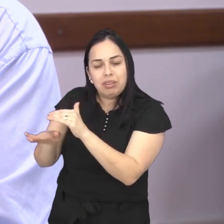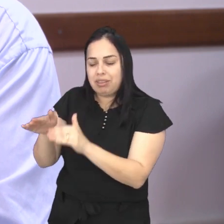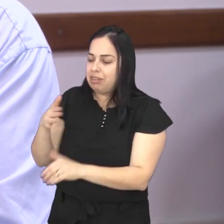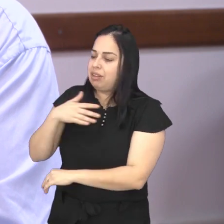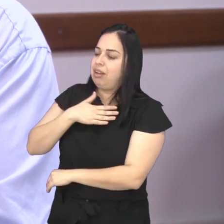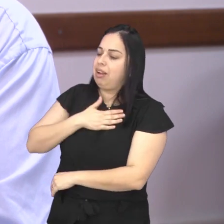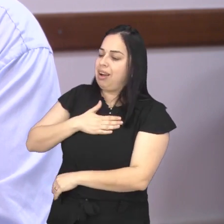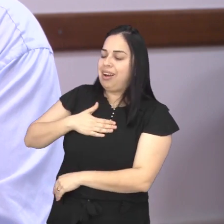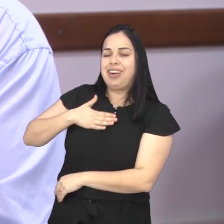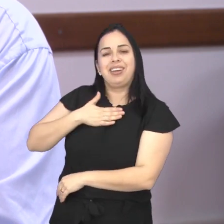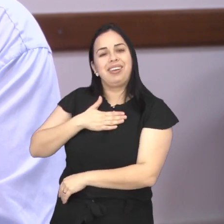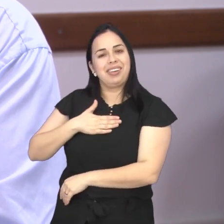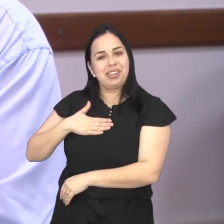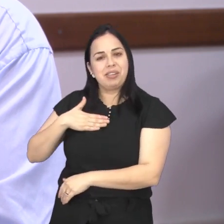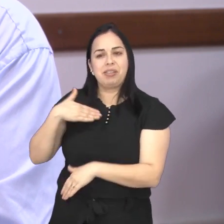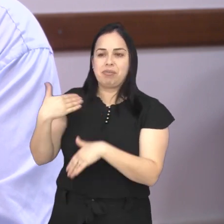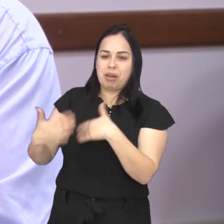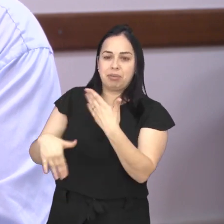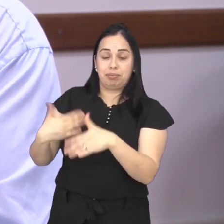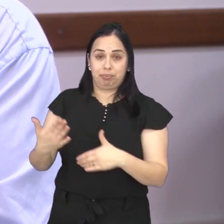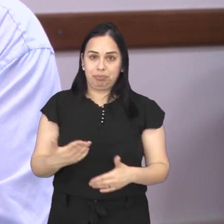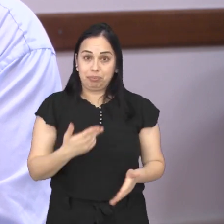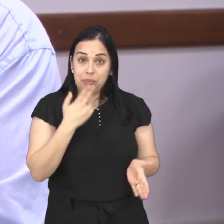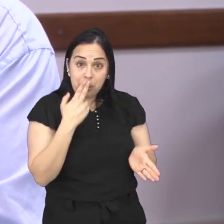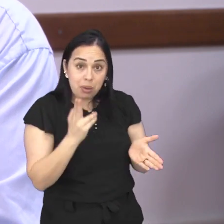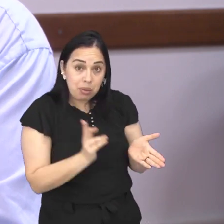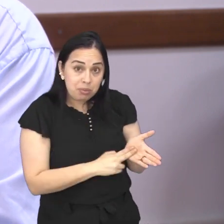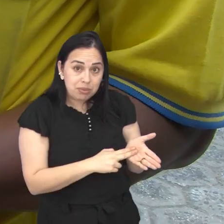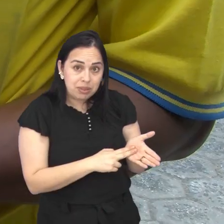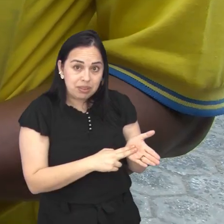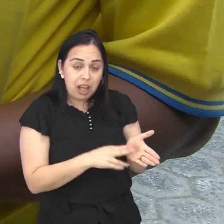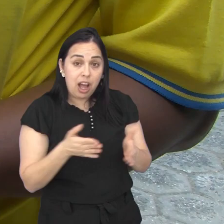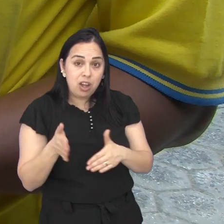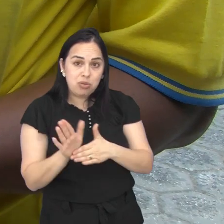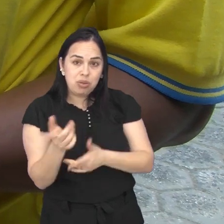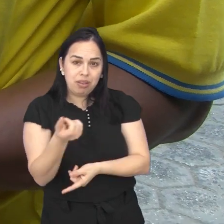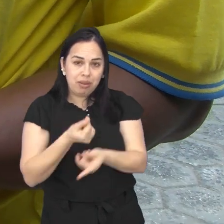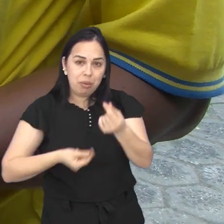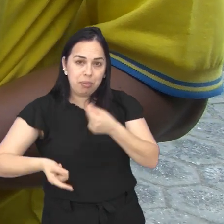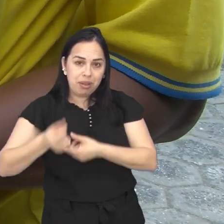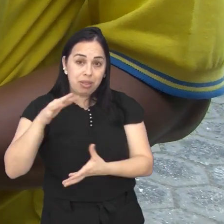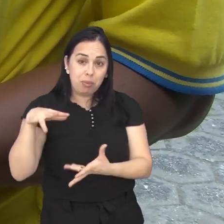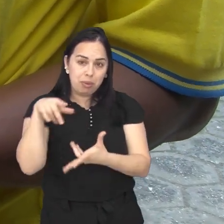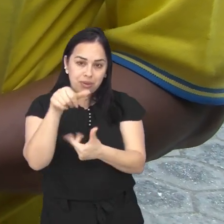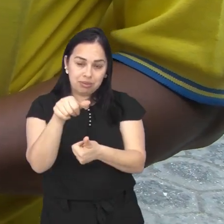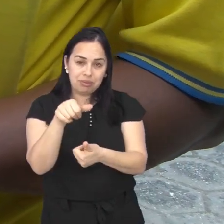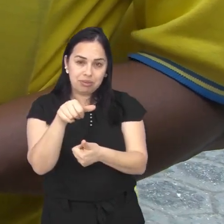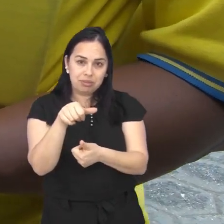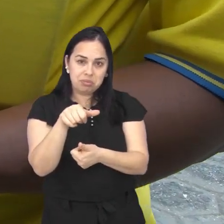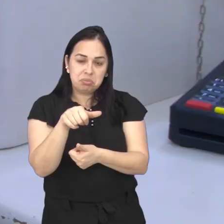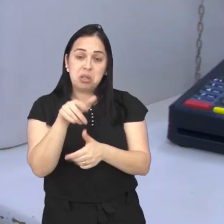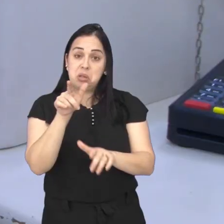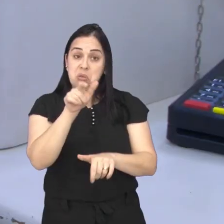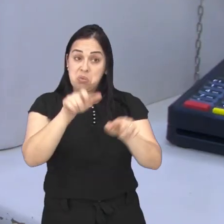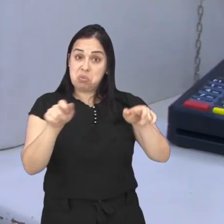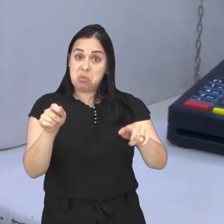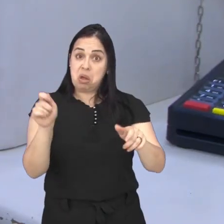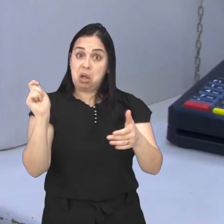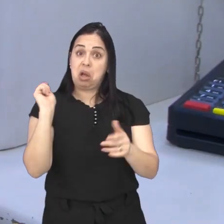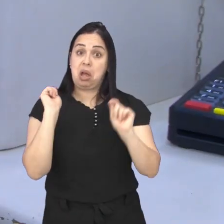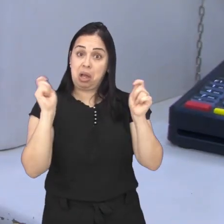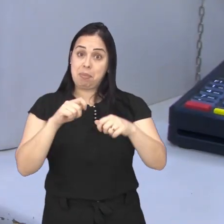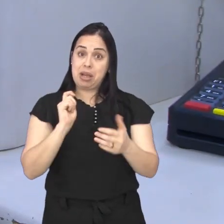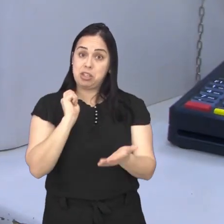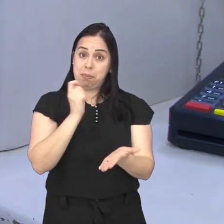a gostar do material, daí você vai. Os selos movimentam a economia mundial. Eles cabem